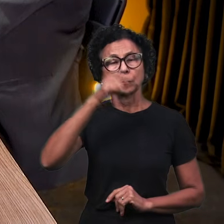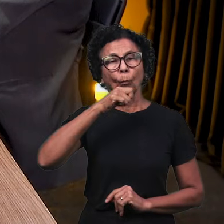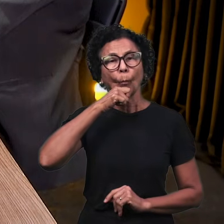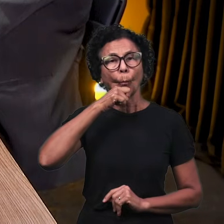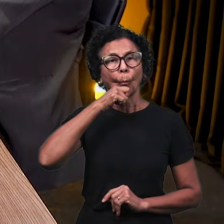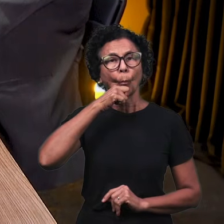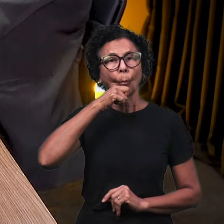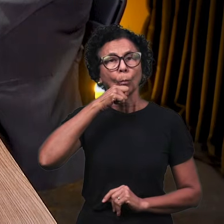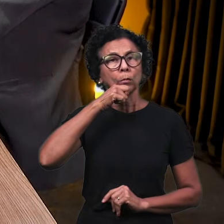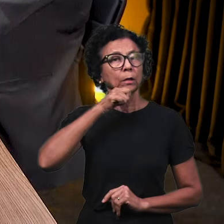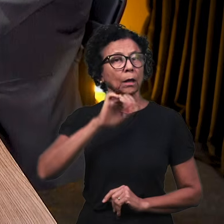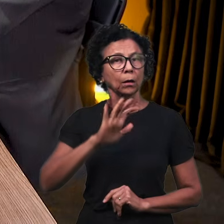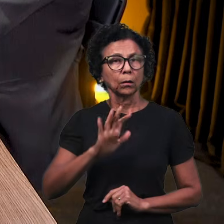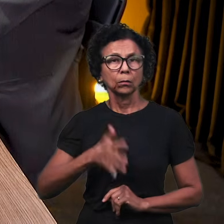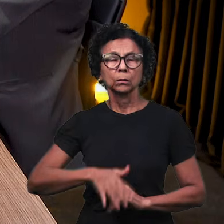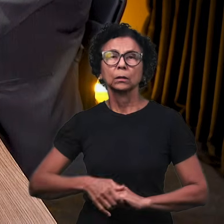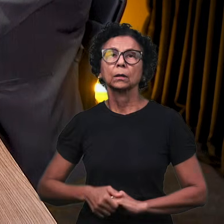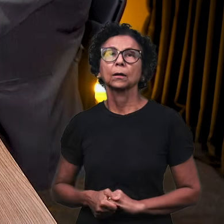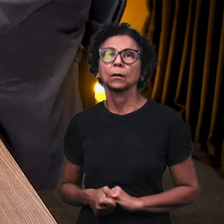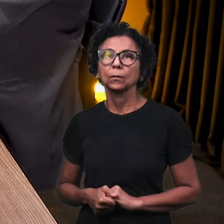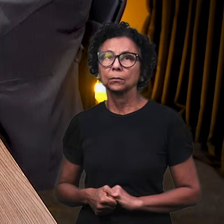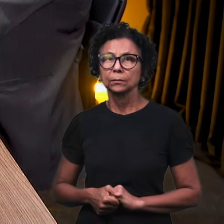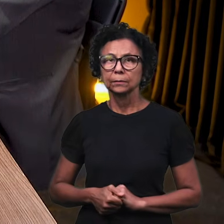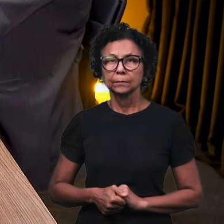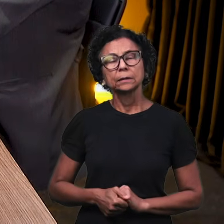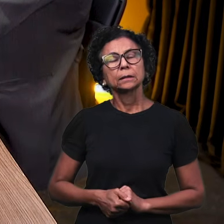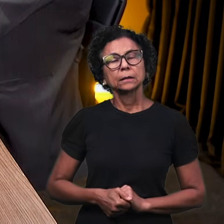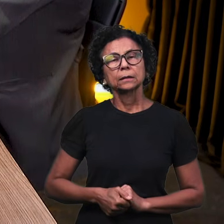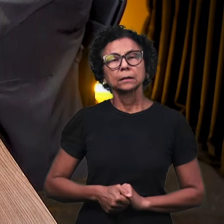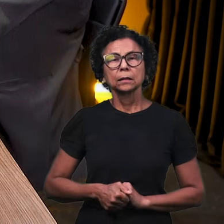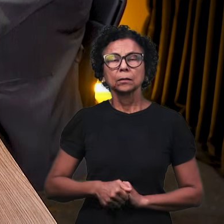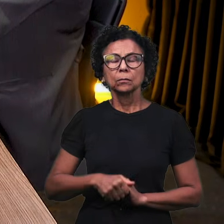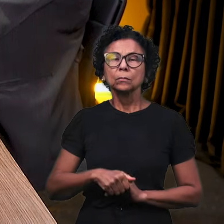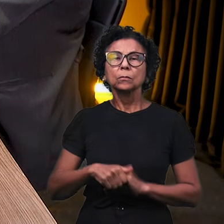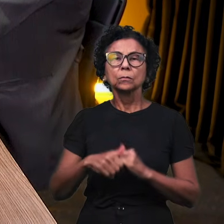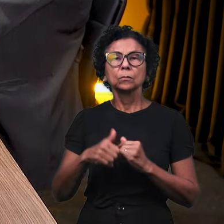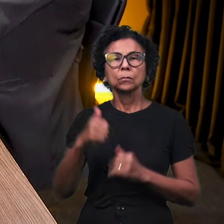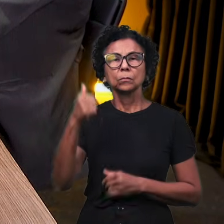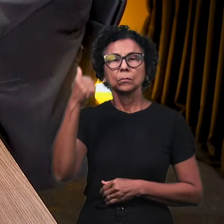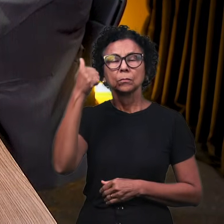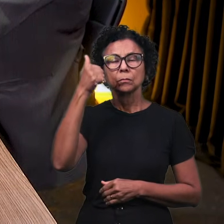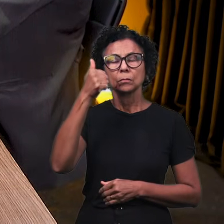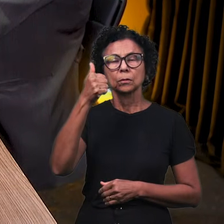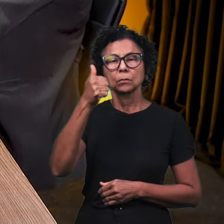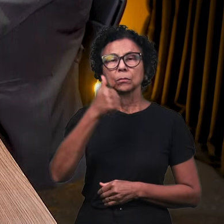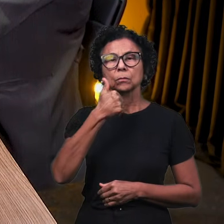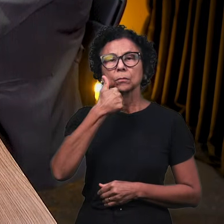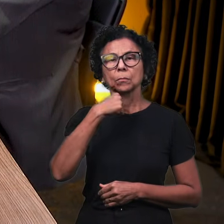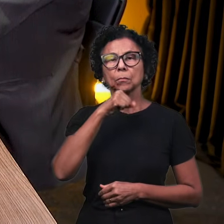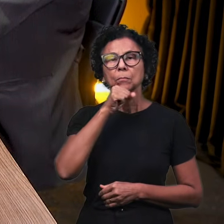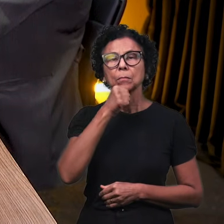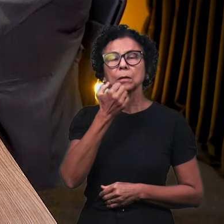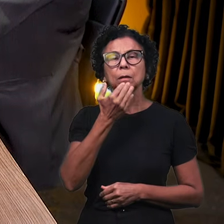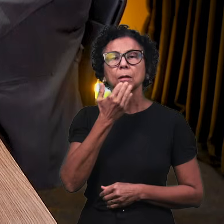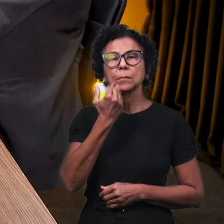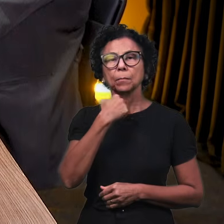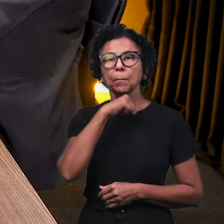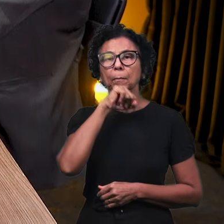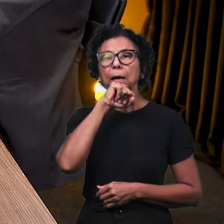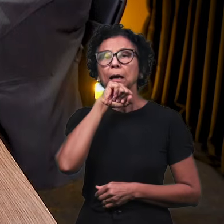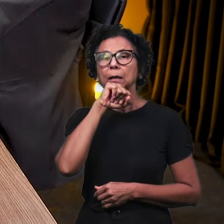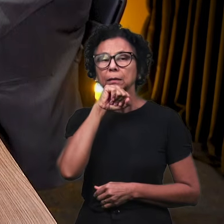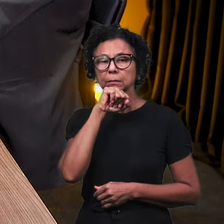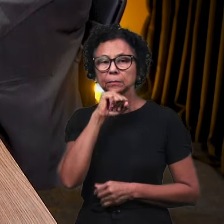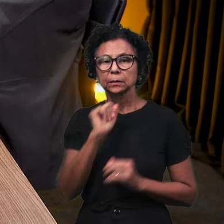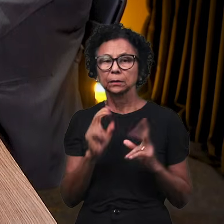onde você utiliza para tomada de decisão. Então, o pai, a mãe, né, os pais, eles